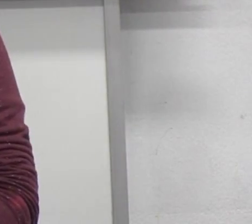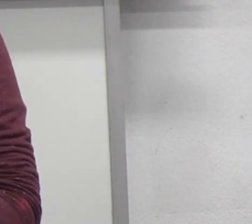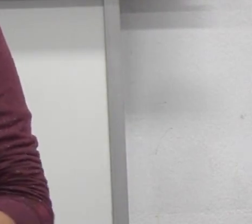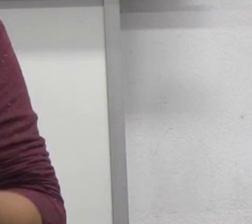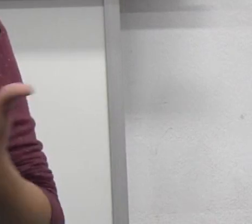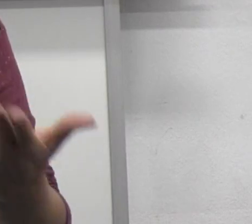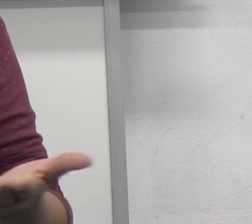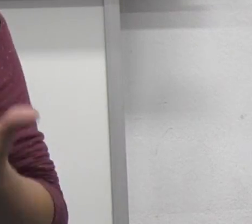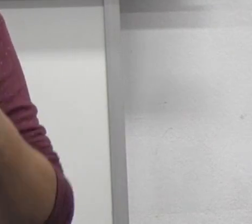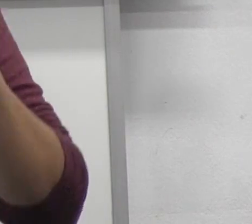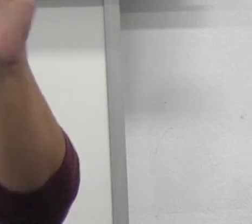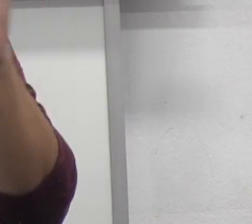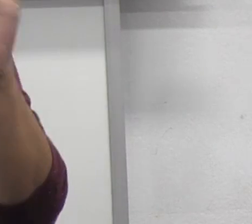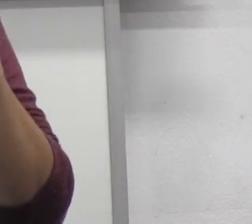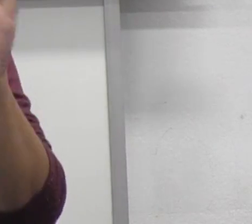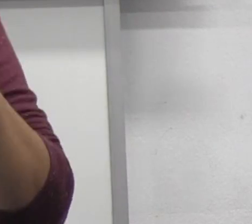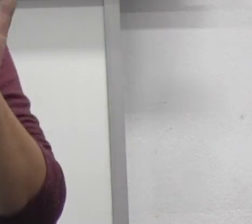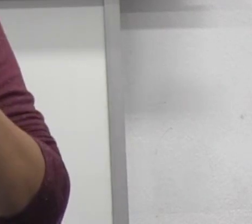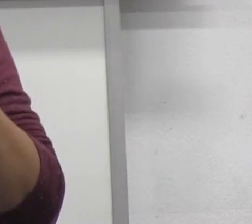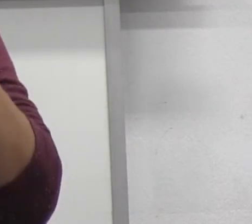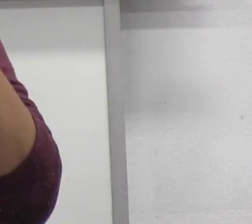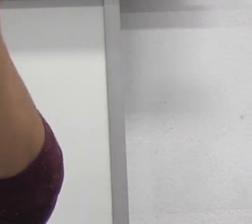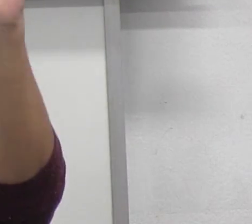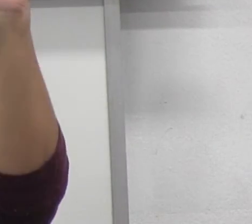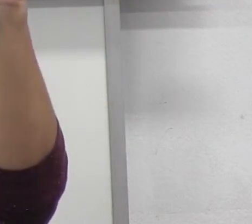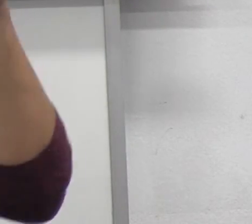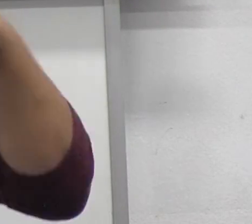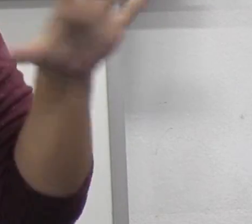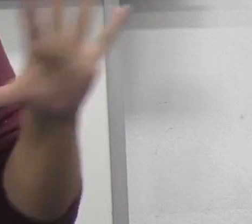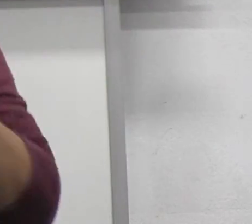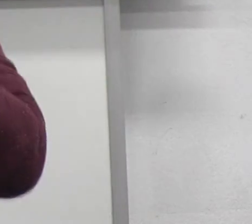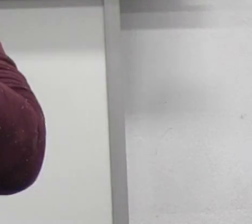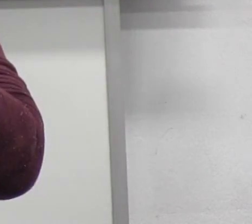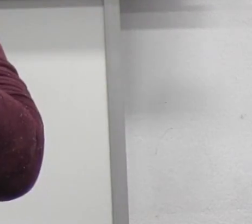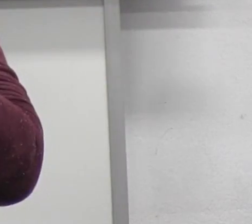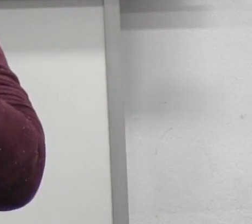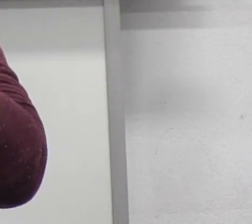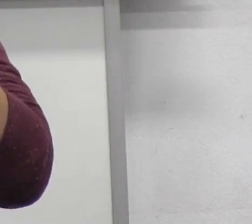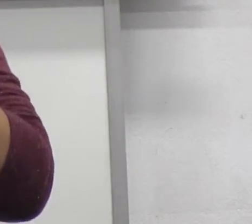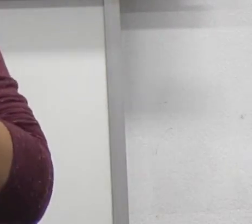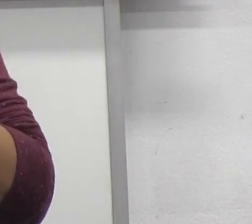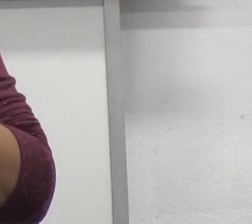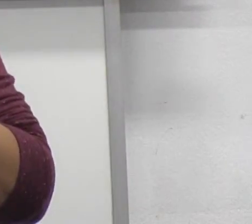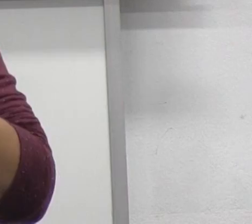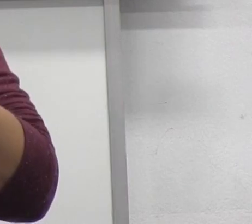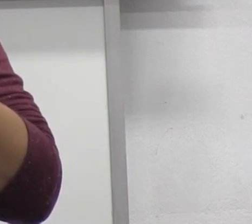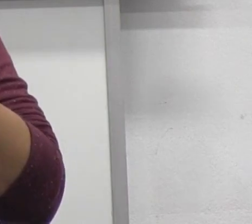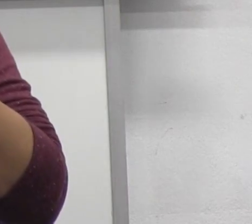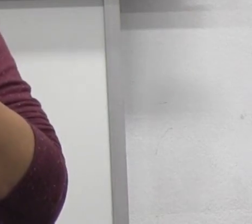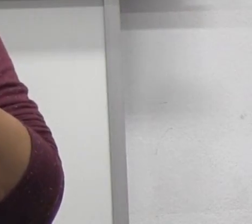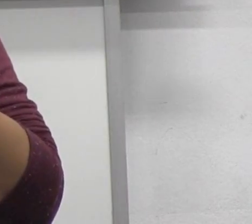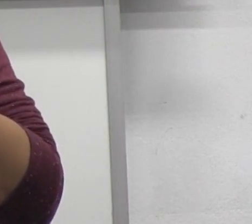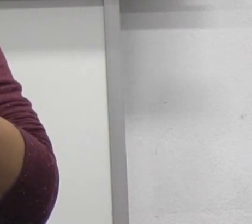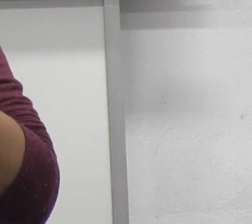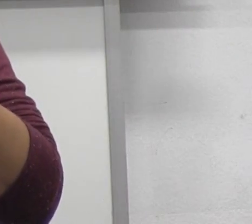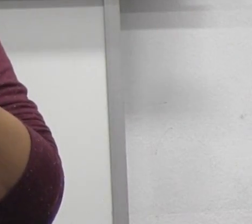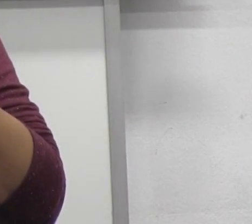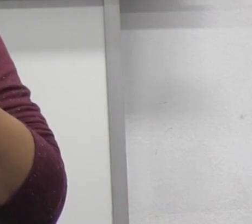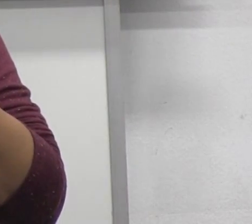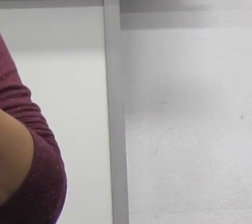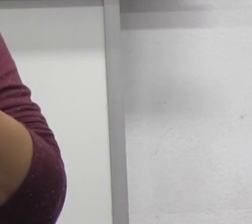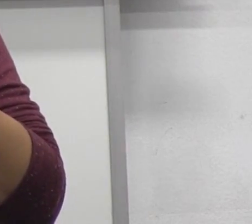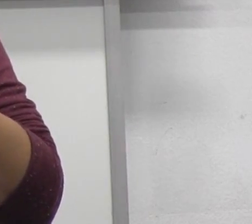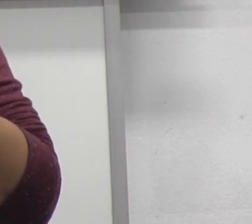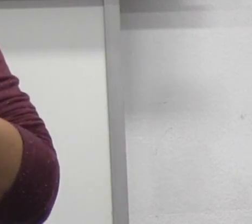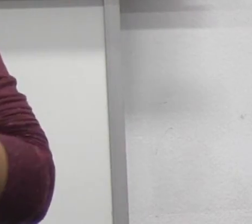eles utilizam livros do segundo ano, então isso acaba ficando um pouco confuso. A gente pode pensar